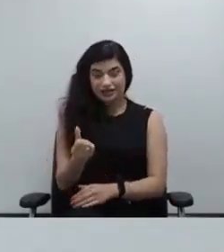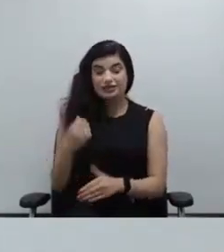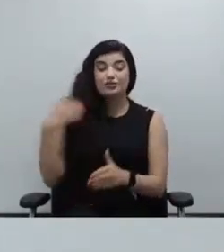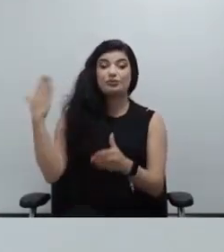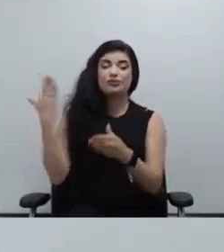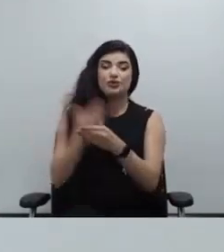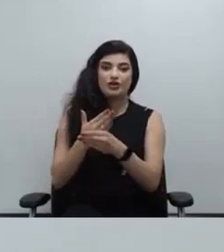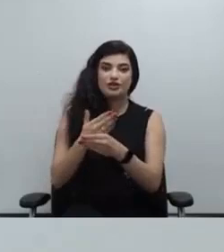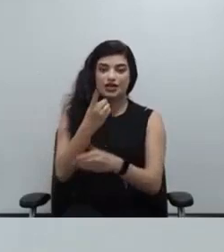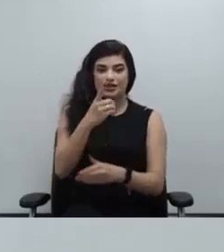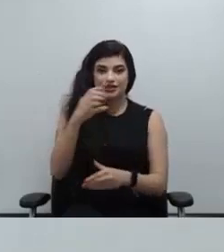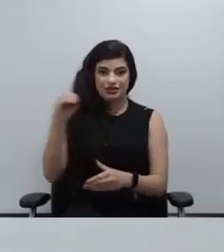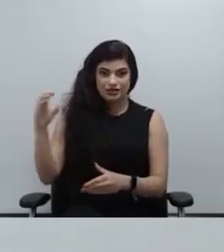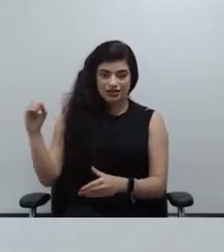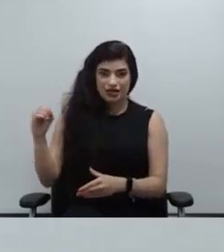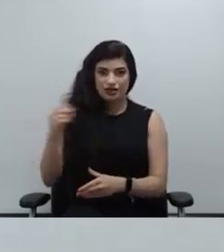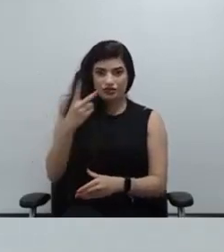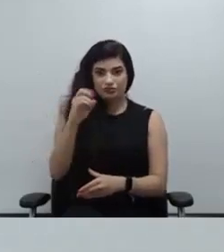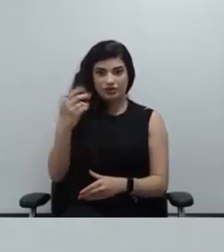número